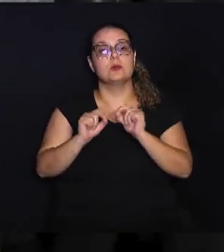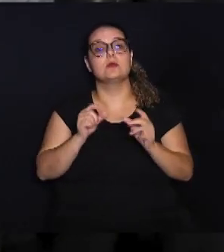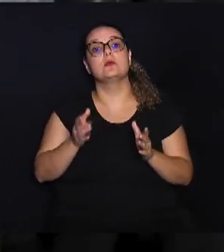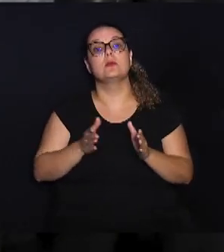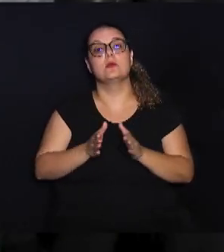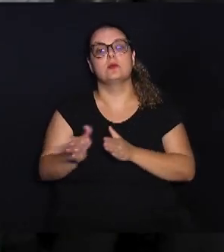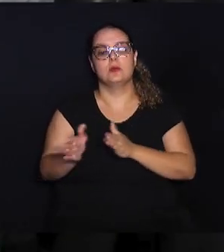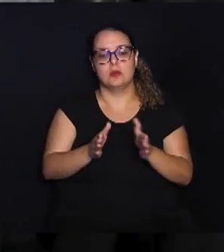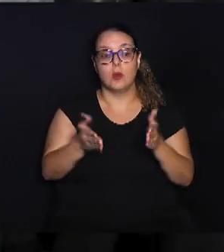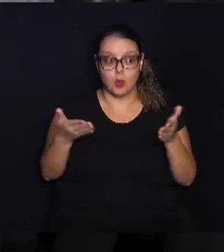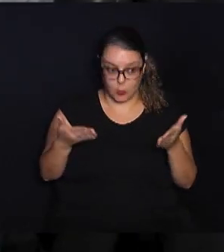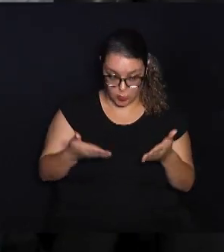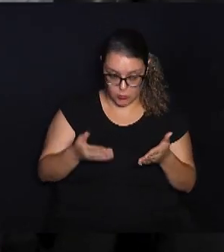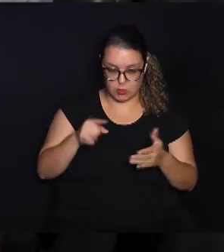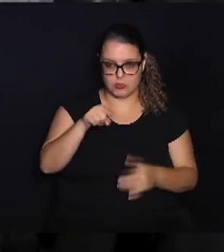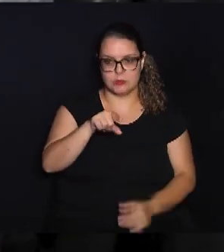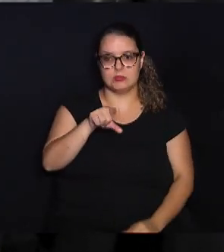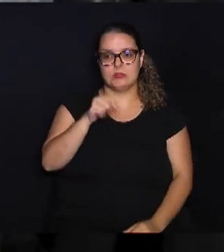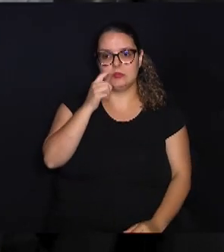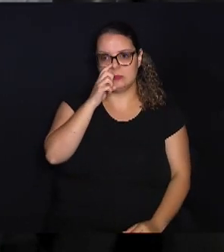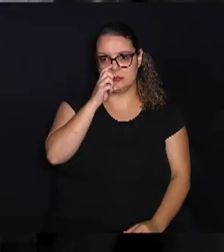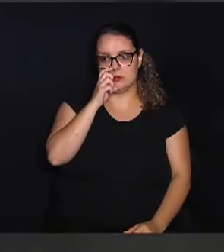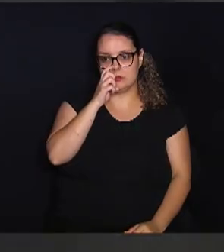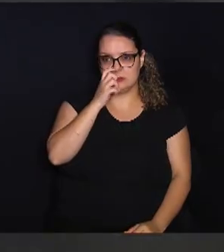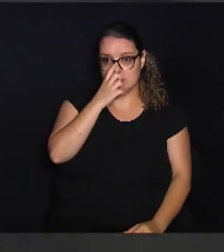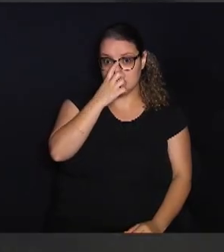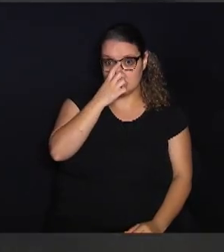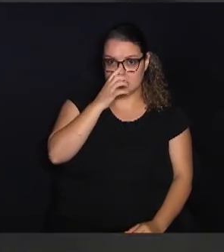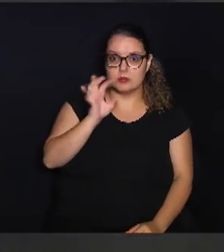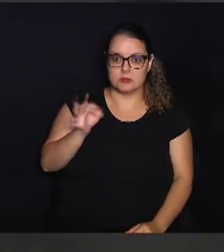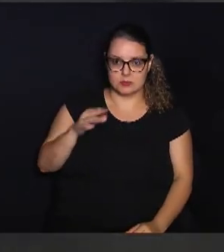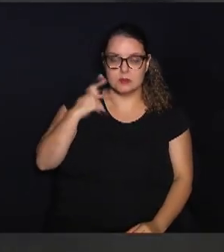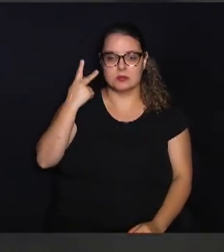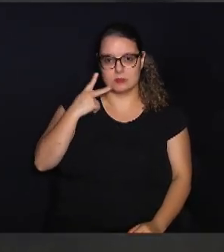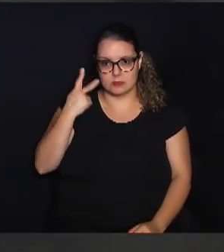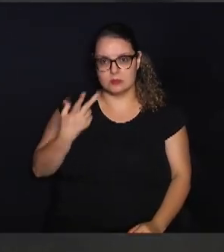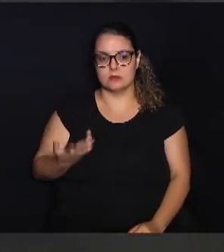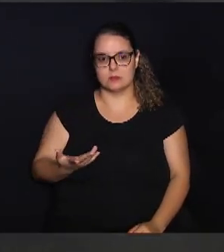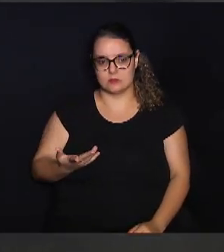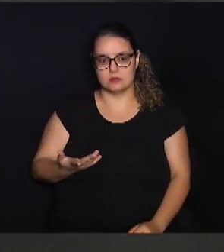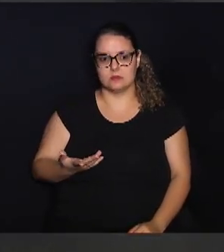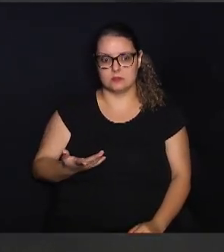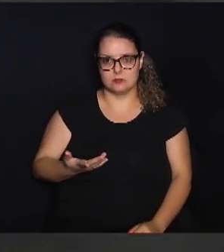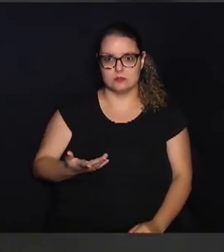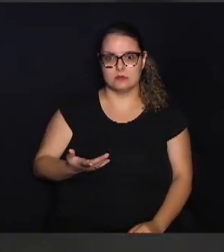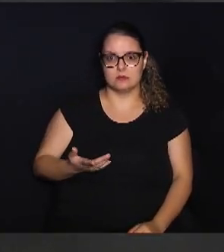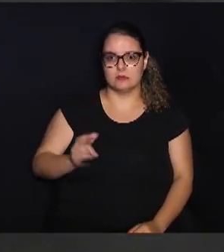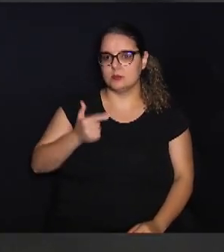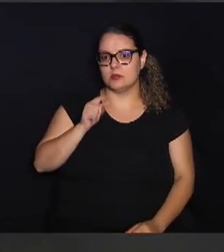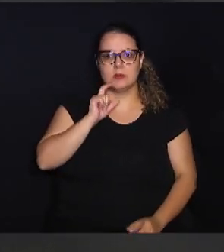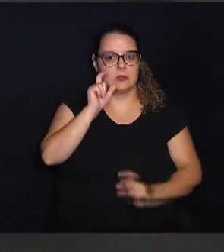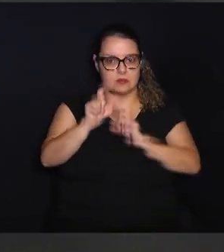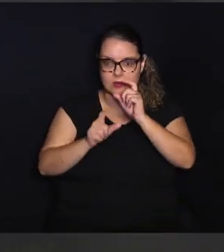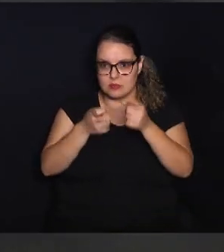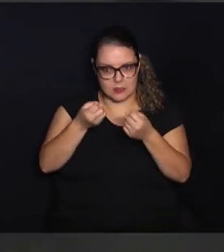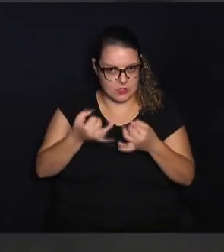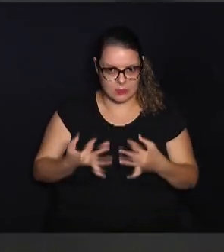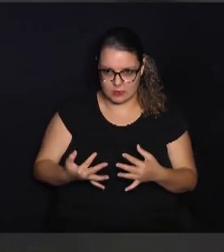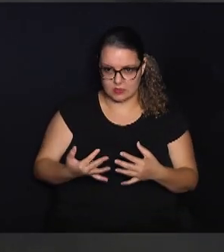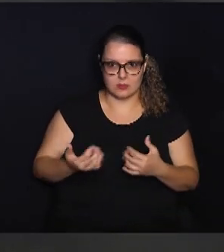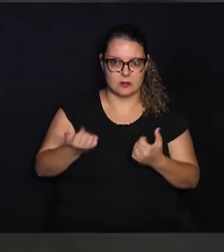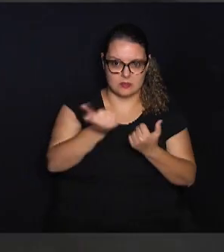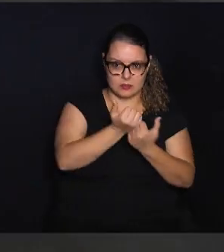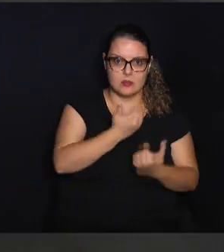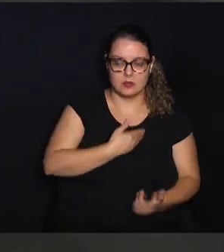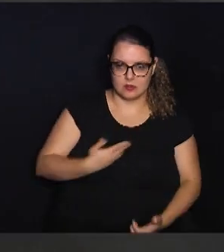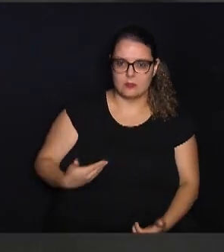caminho hoje você escolheria? Com certeza a política, né? Porque é muito... Não tem palavras para você descrever você ter um cargo público, né?